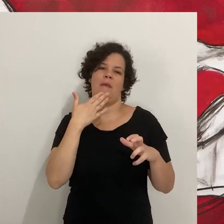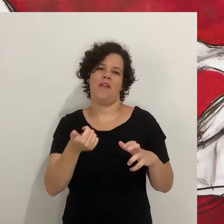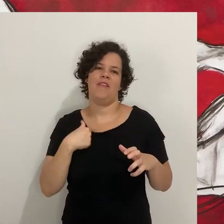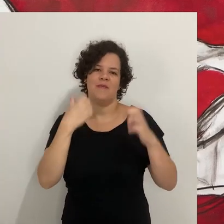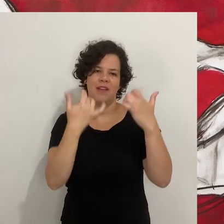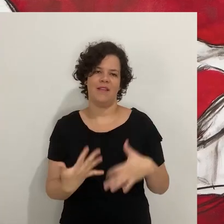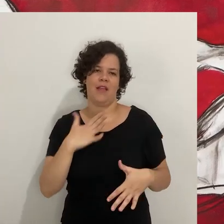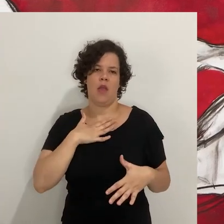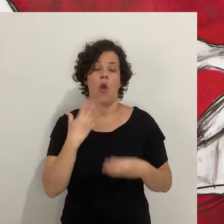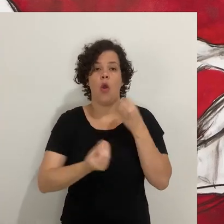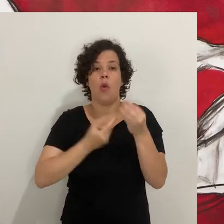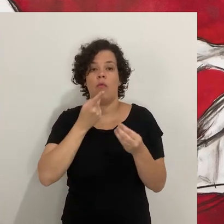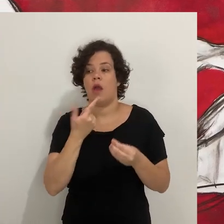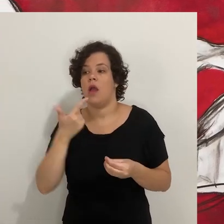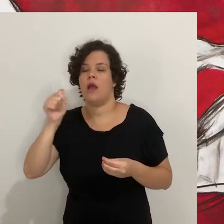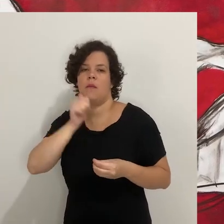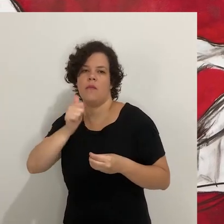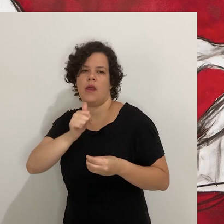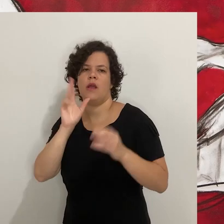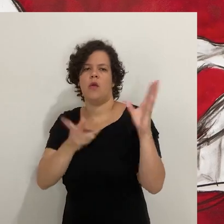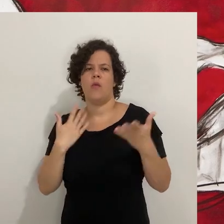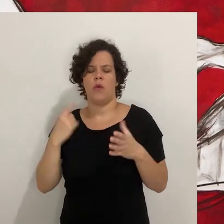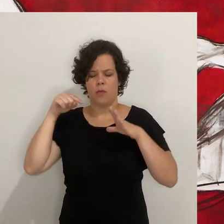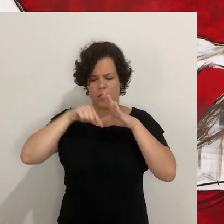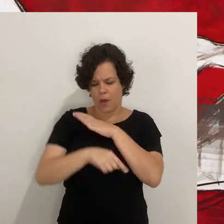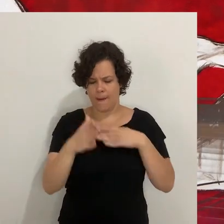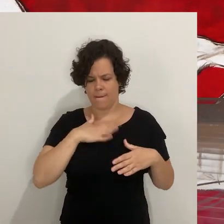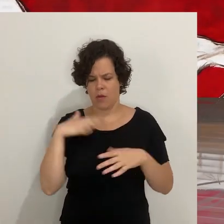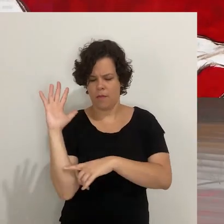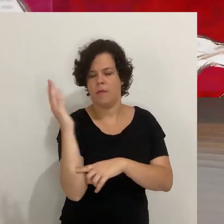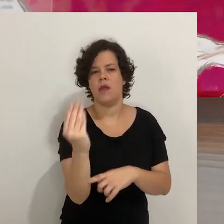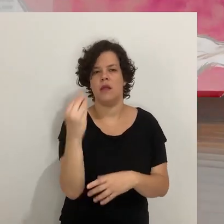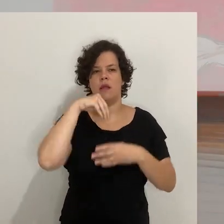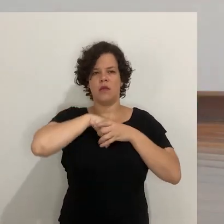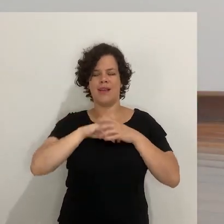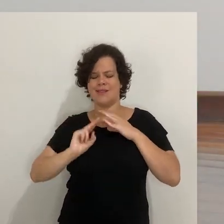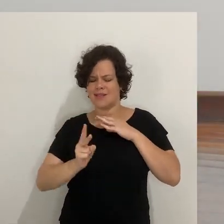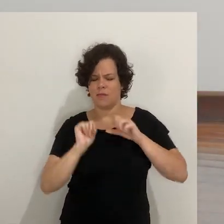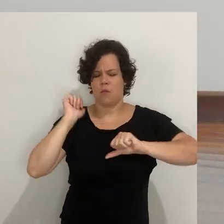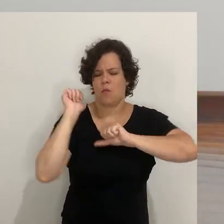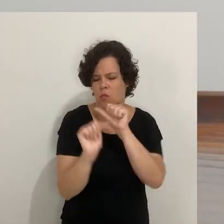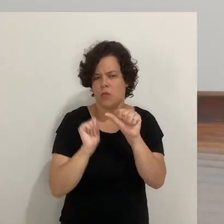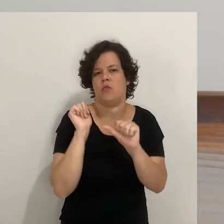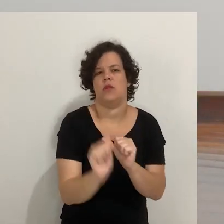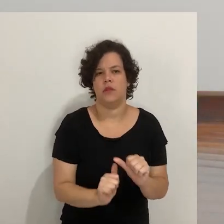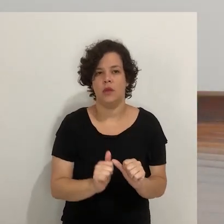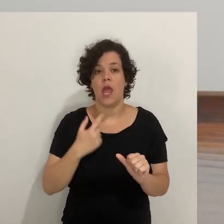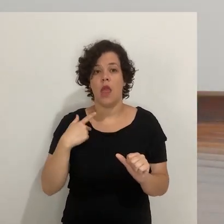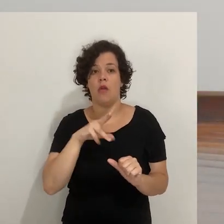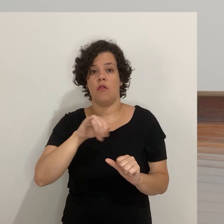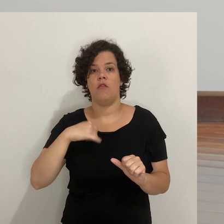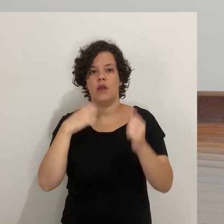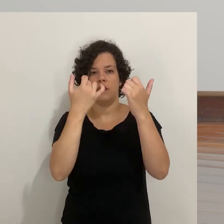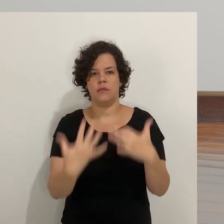essas mulheres dessa busca, desse mergulho interno, nessa natureza que está sempre em transformação? Os quadros das duas gerações.